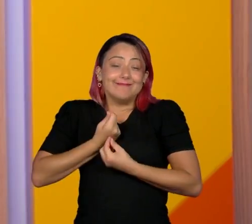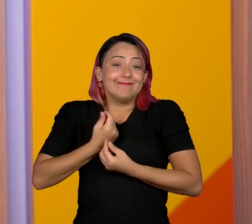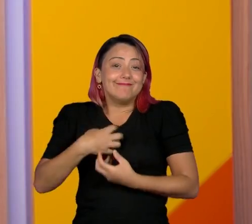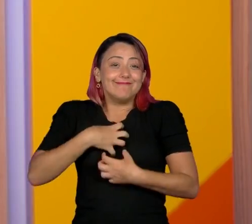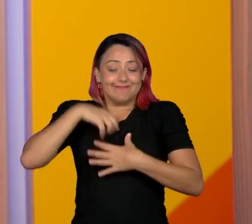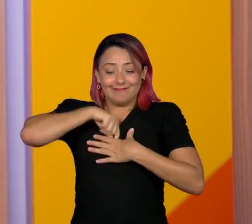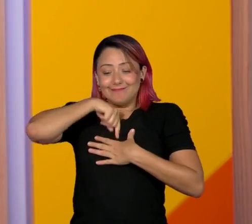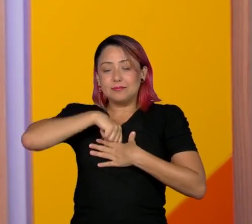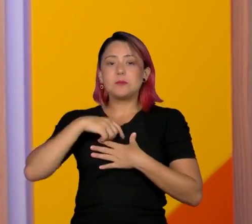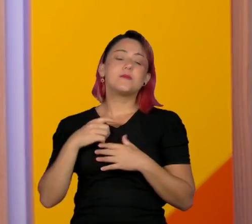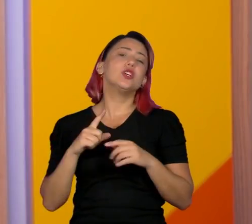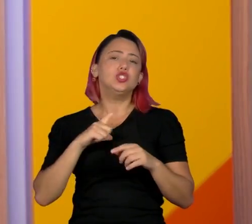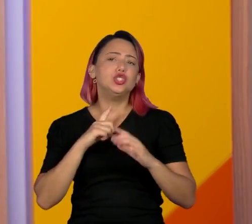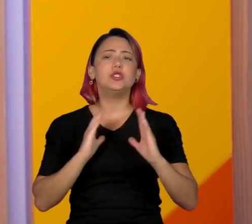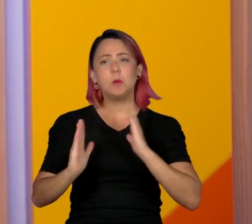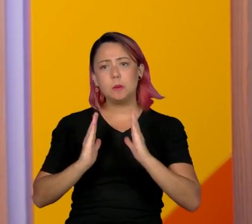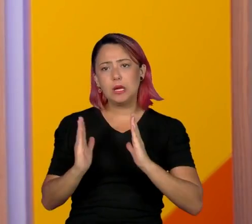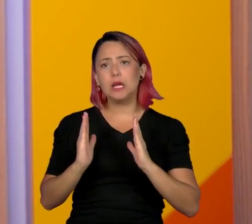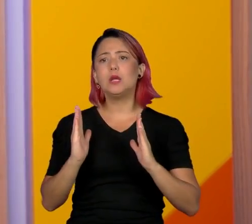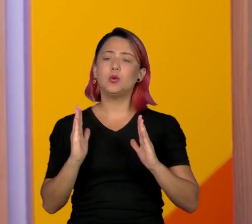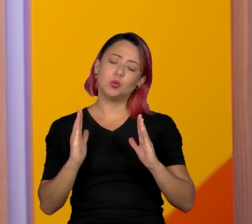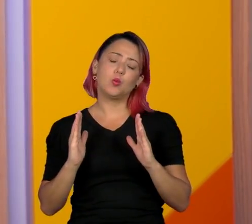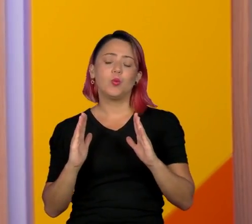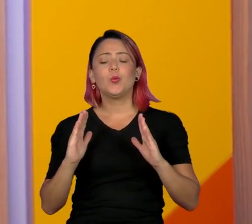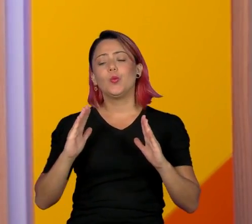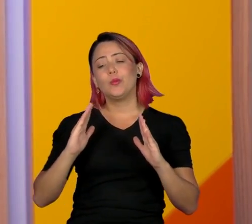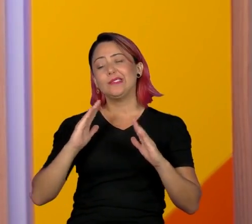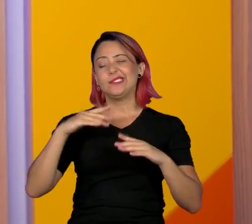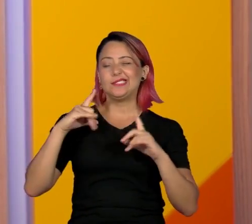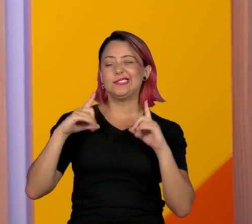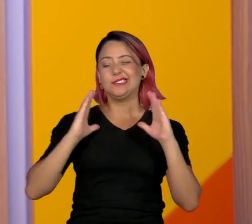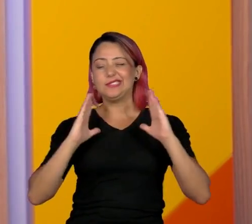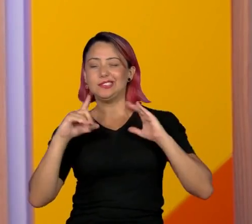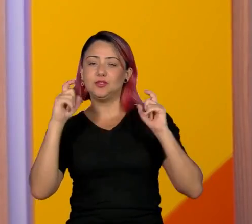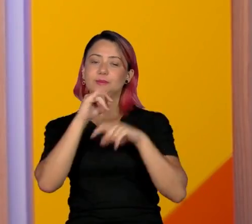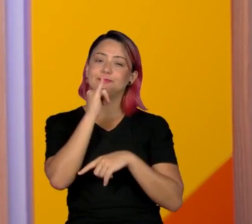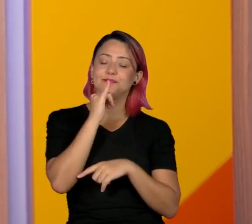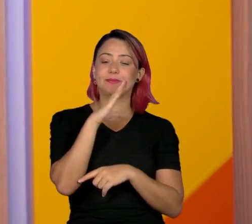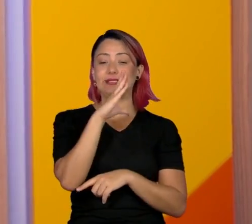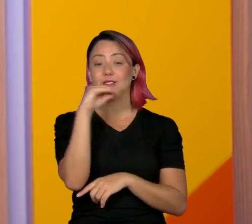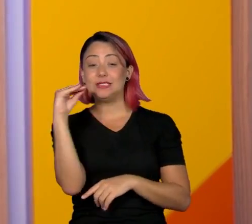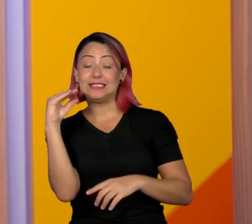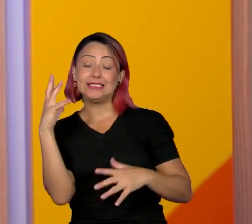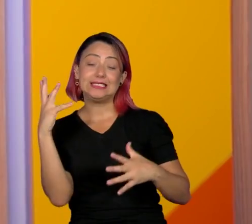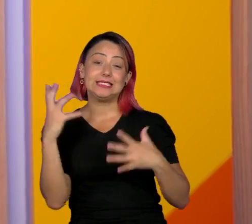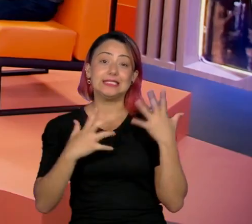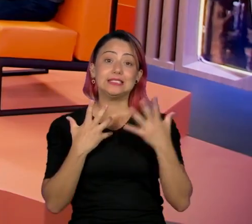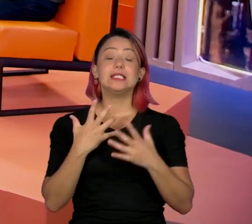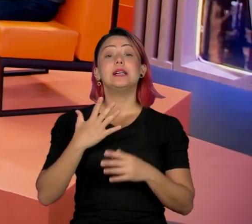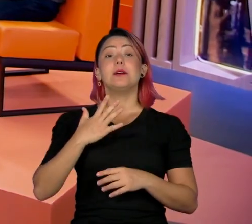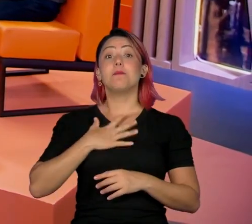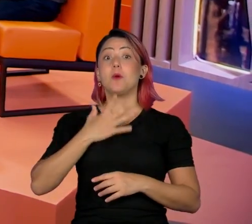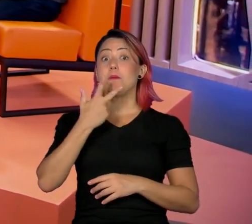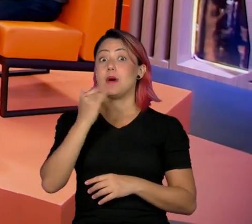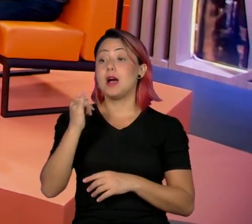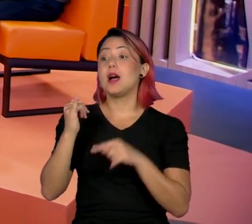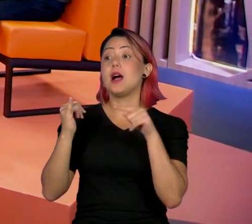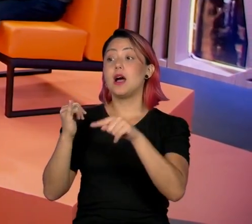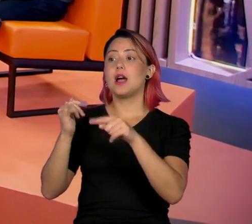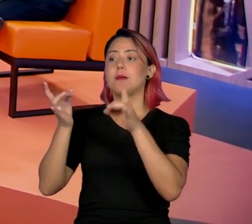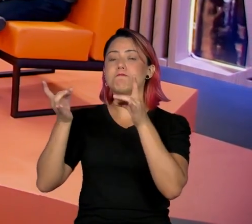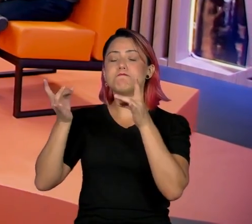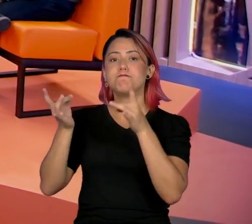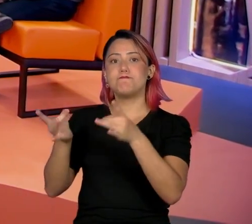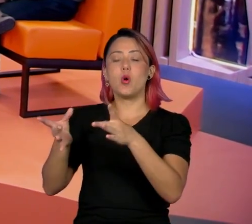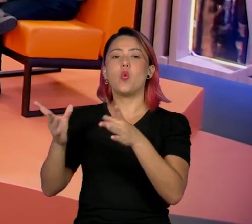alguns momentos mais críticos dentro da nossa vida, acho que na minha adolescência, quando o meu pai foi mandado embora da empresa que ele trabalhava,